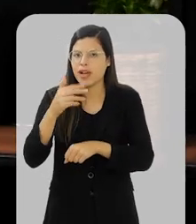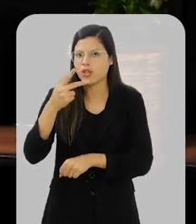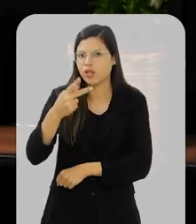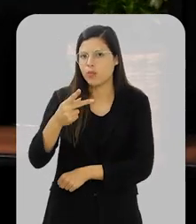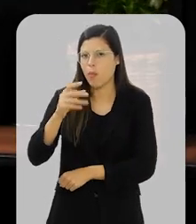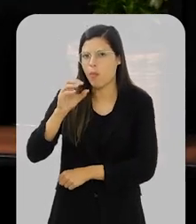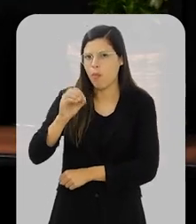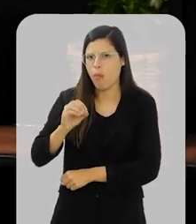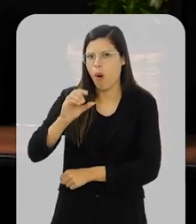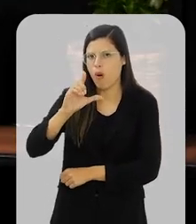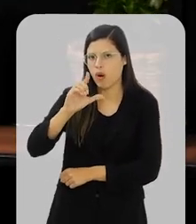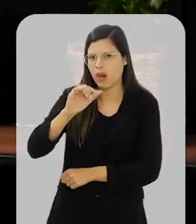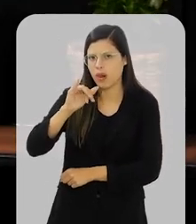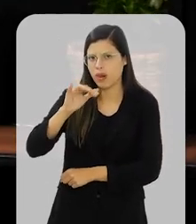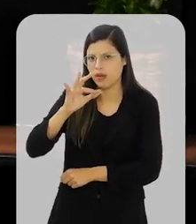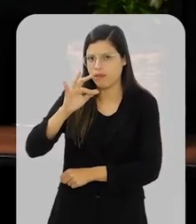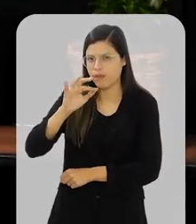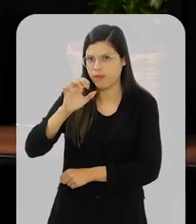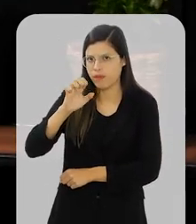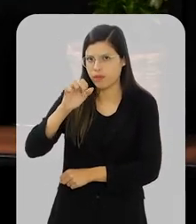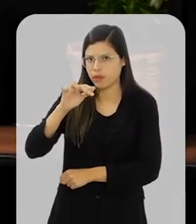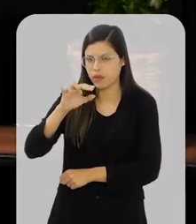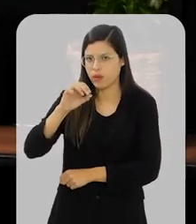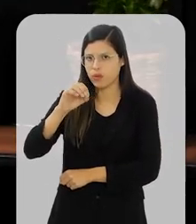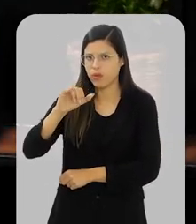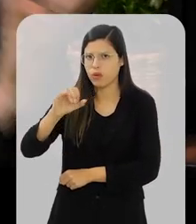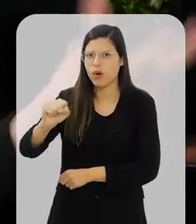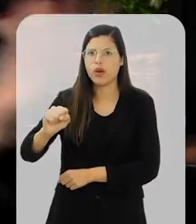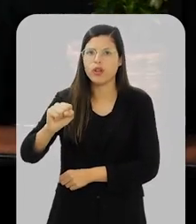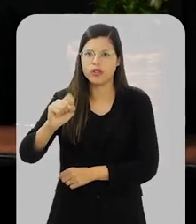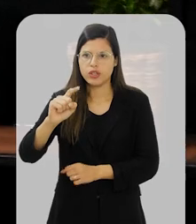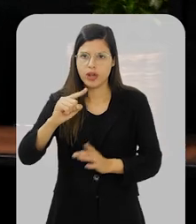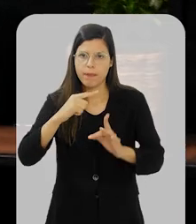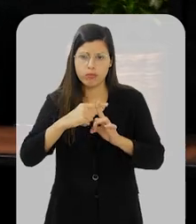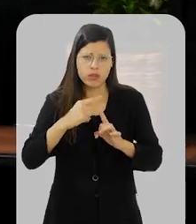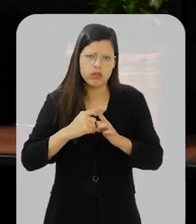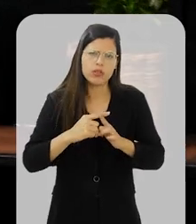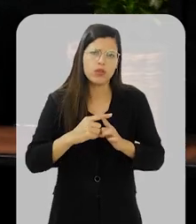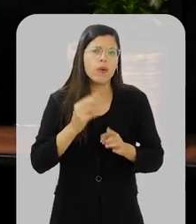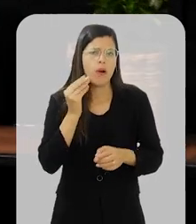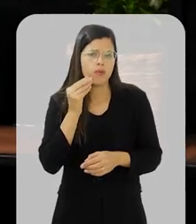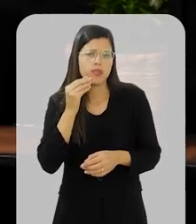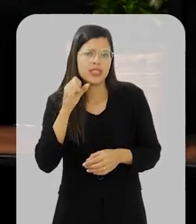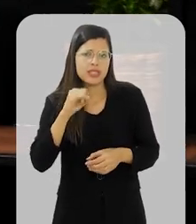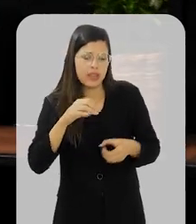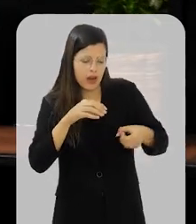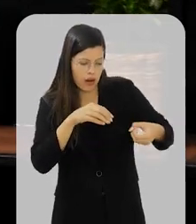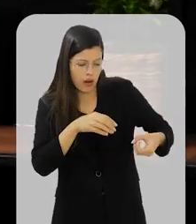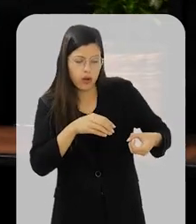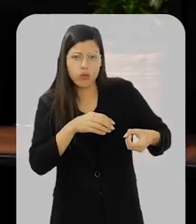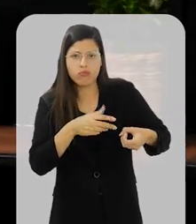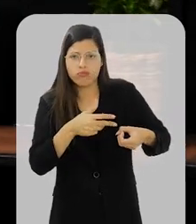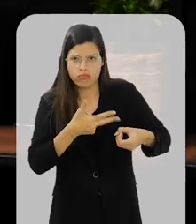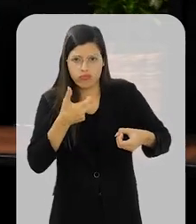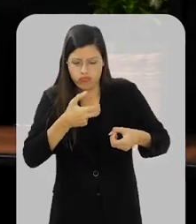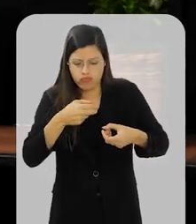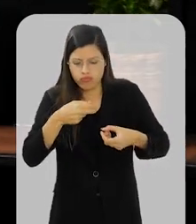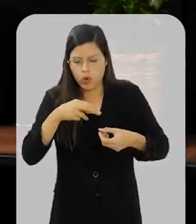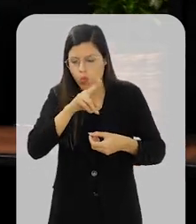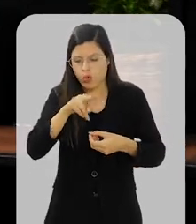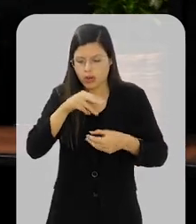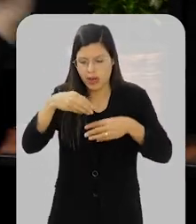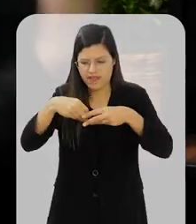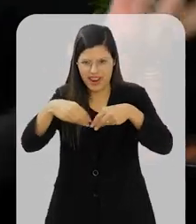esses polifenóis que são os compostos benéficos, né? Então, lógico que se você pegar o caroço e fizer uma farinha, ele vai ter propriedades